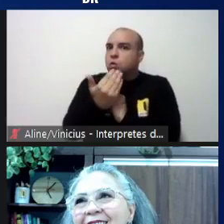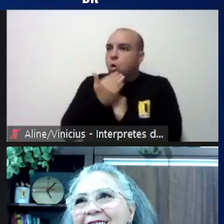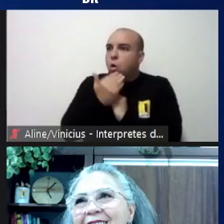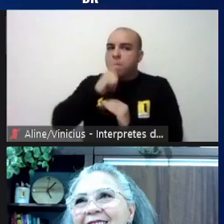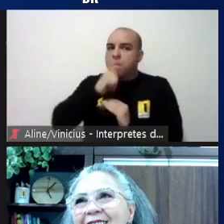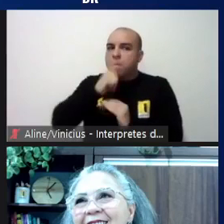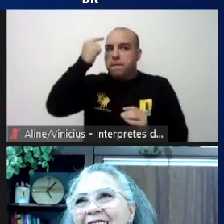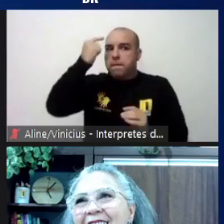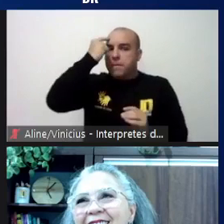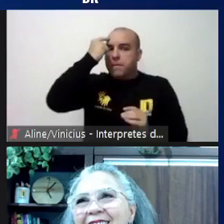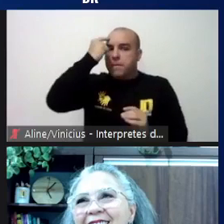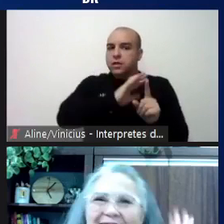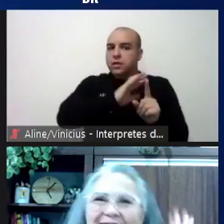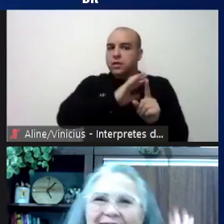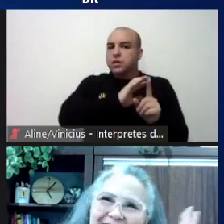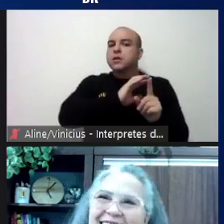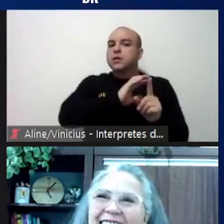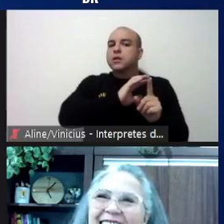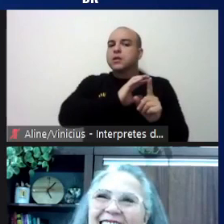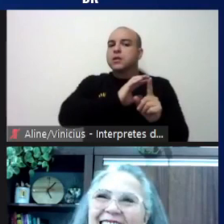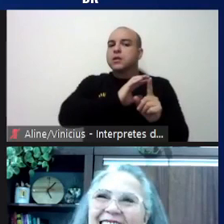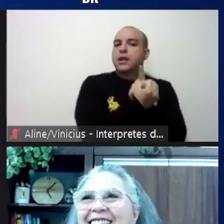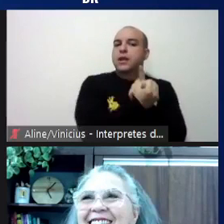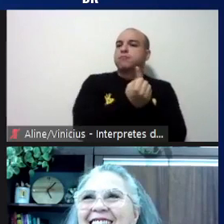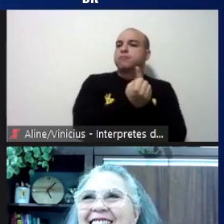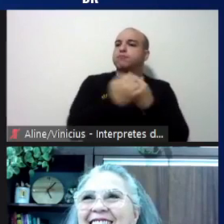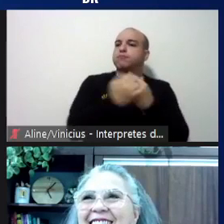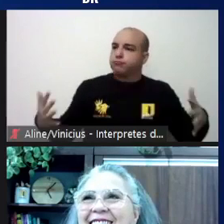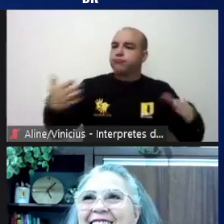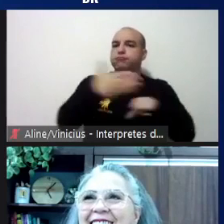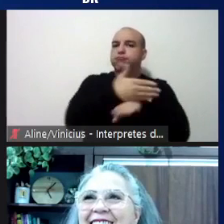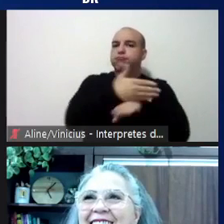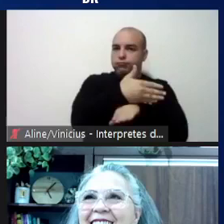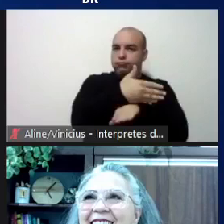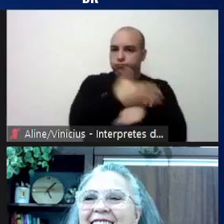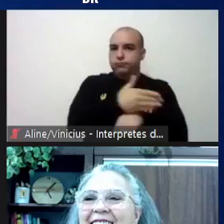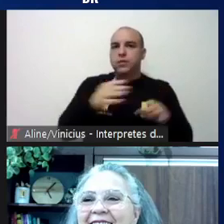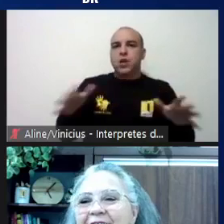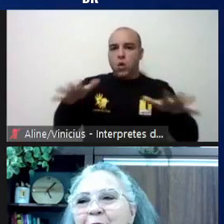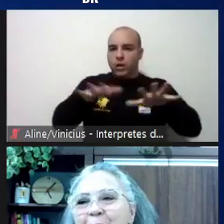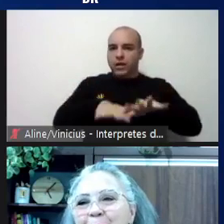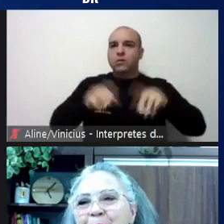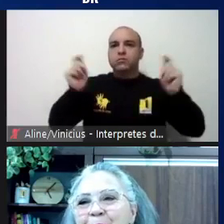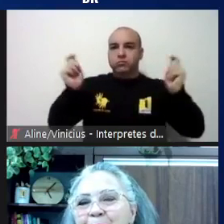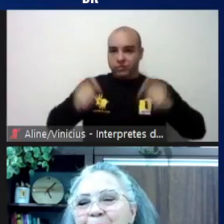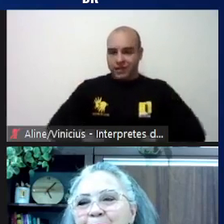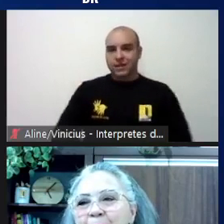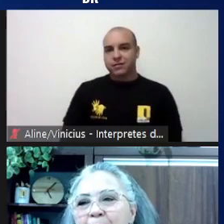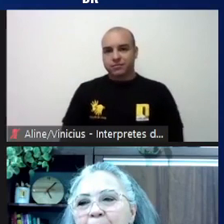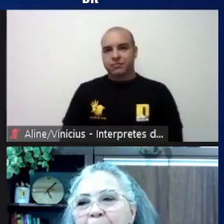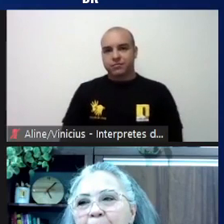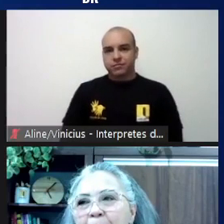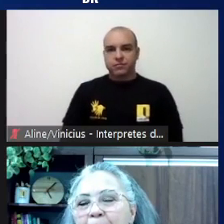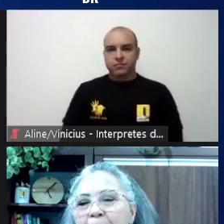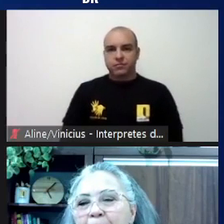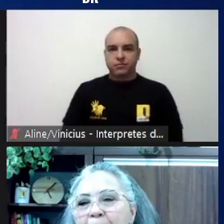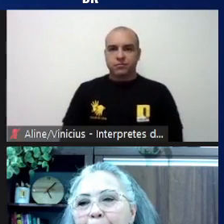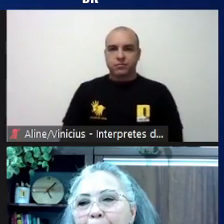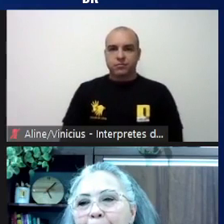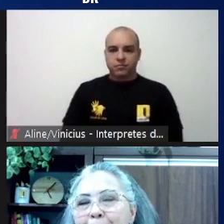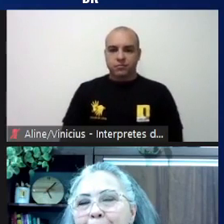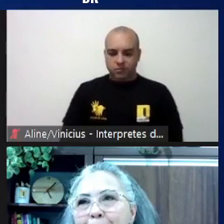incluente. Muito obrigada. Ive, nós temos outras perguntas. Temos aqui uma pergunta que